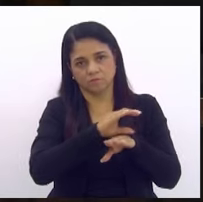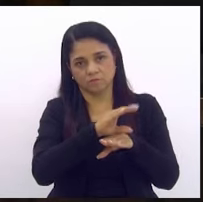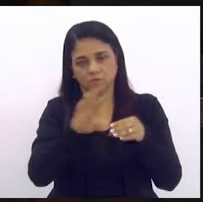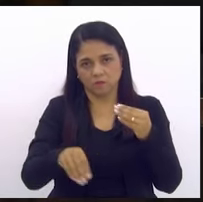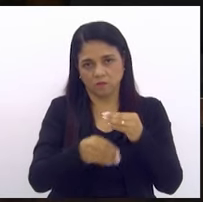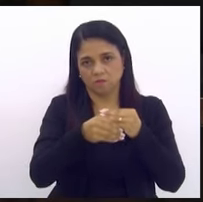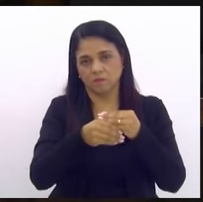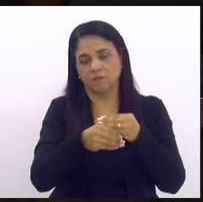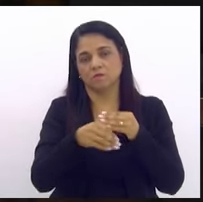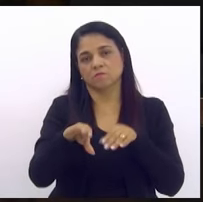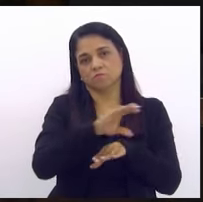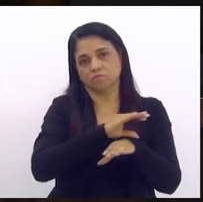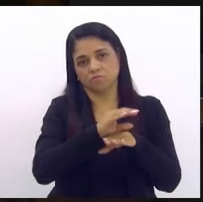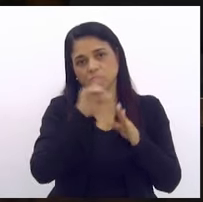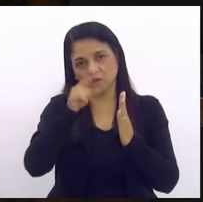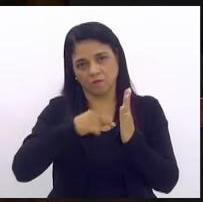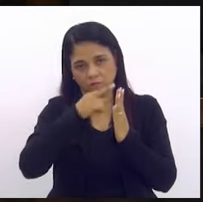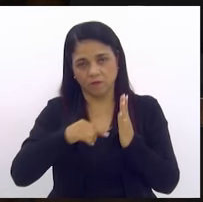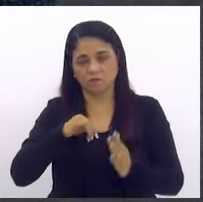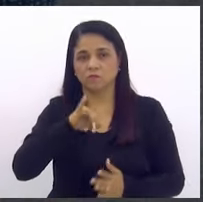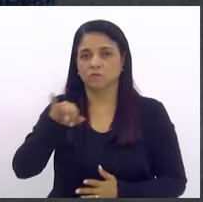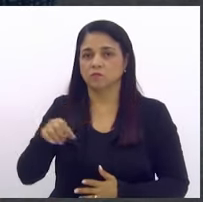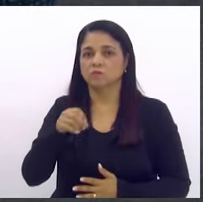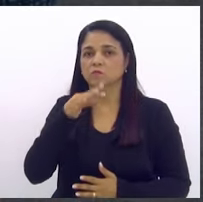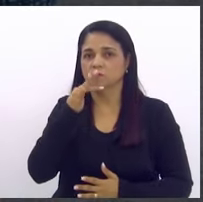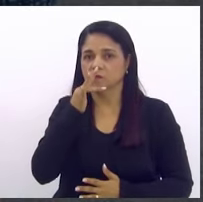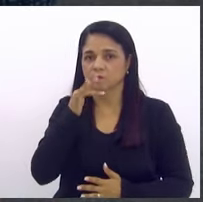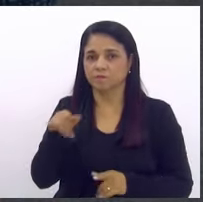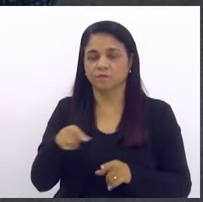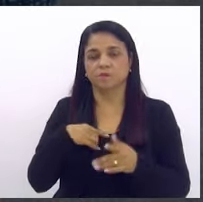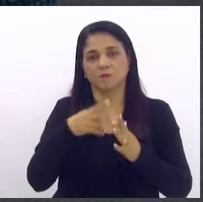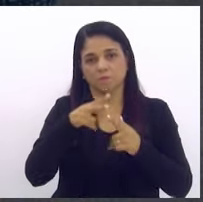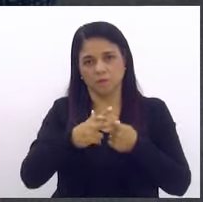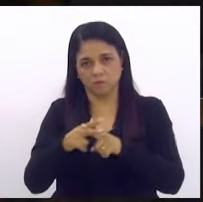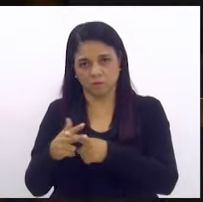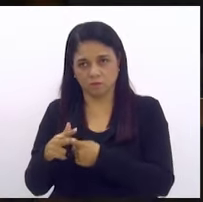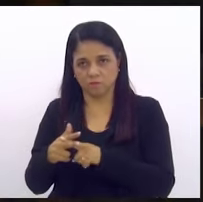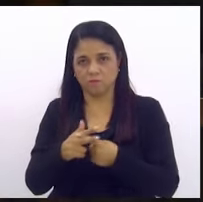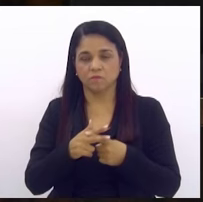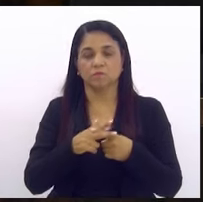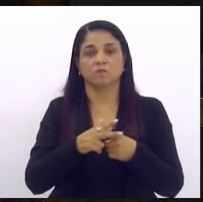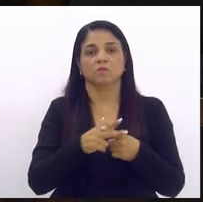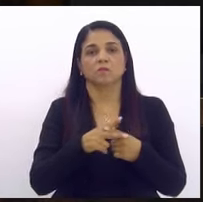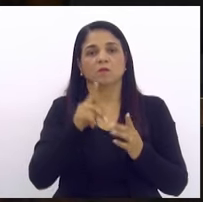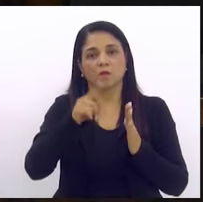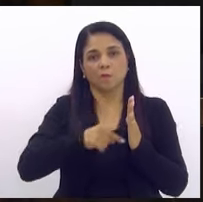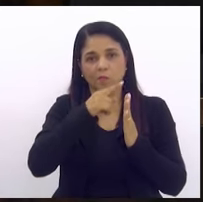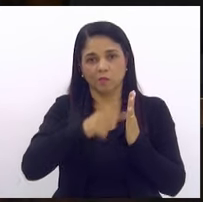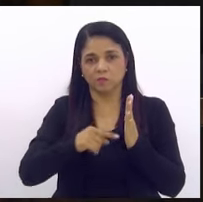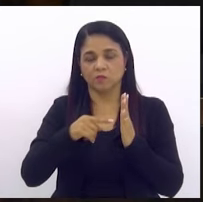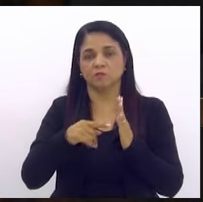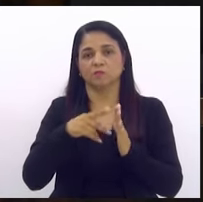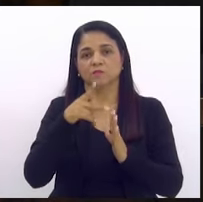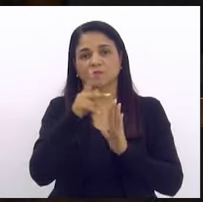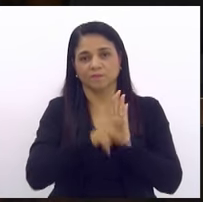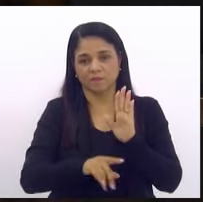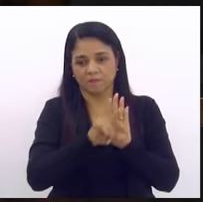Emendas Constitucionais e Vetos, deputado Jorge Felipe Neto. Pela manutenção, presidente. Veto parcial aposto ao projeto de número